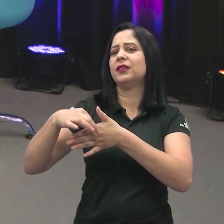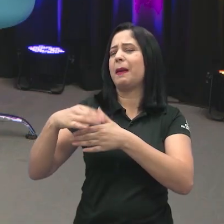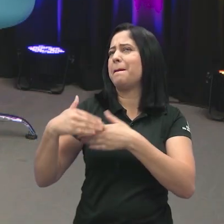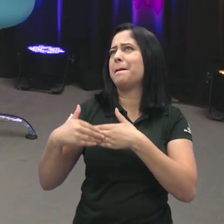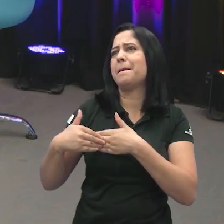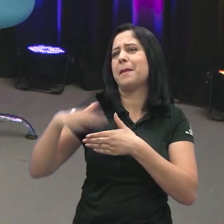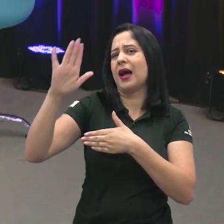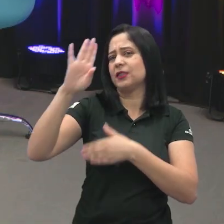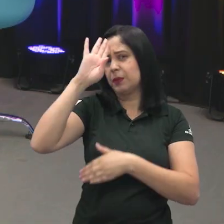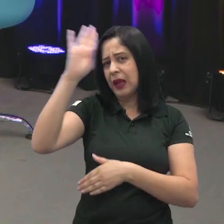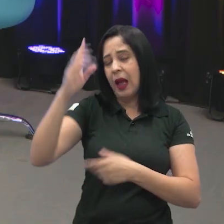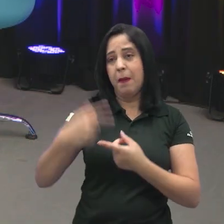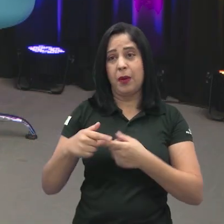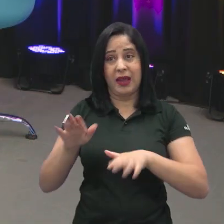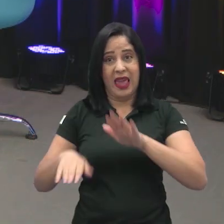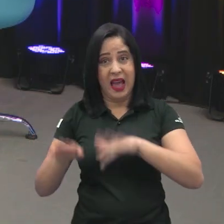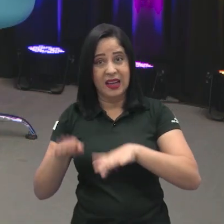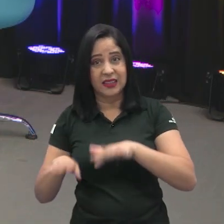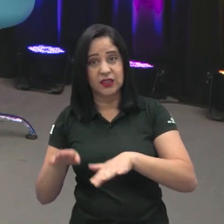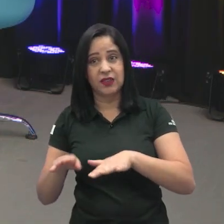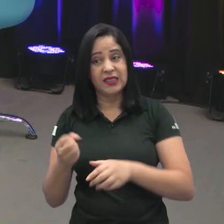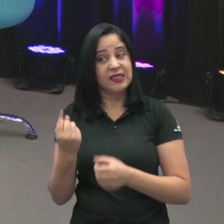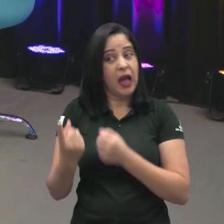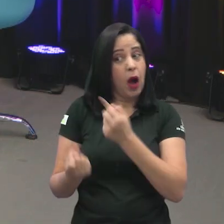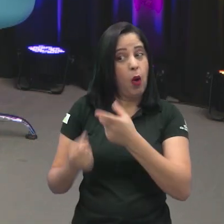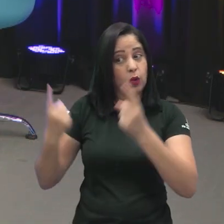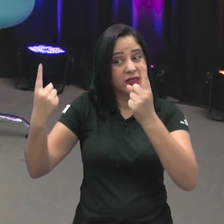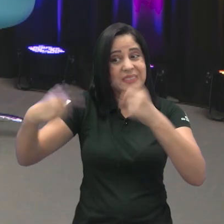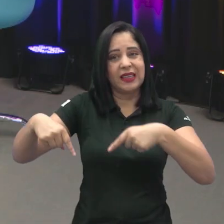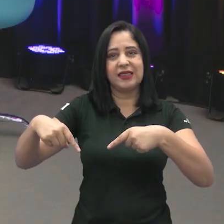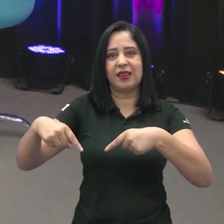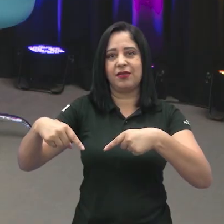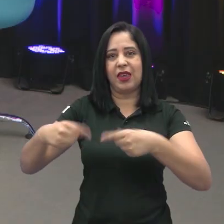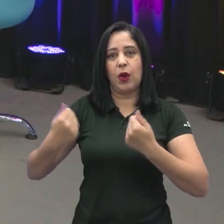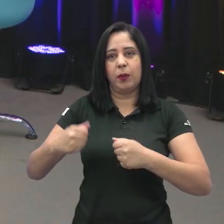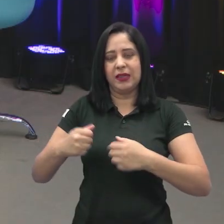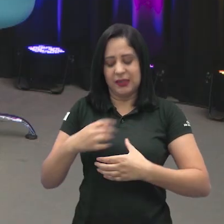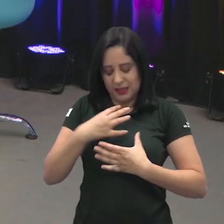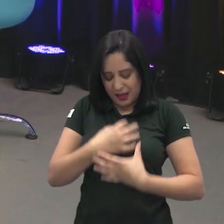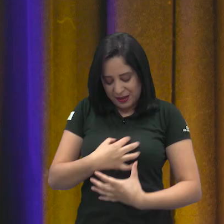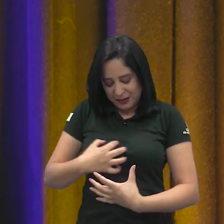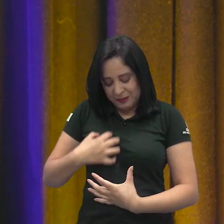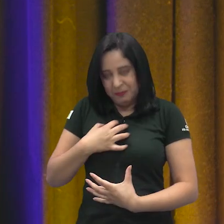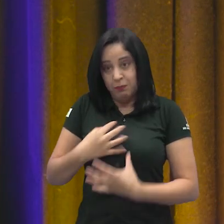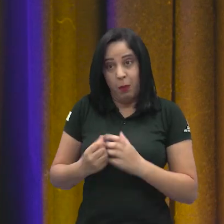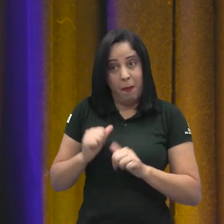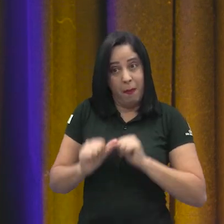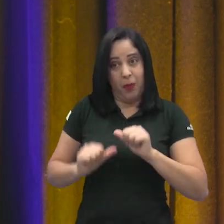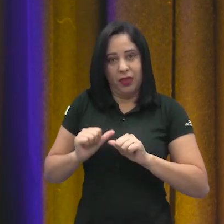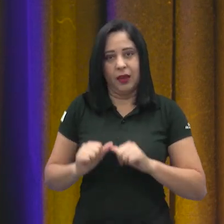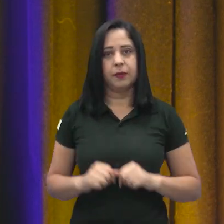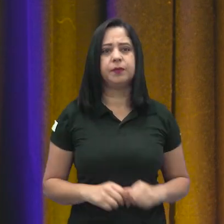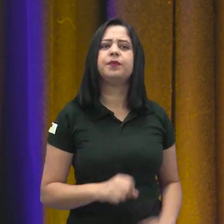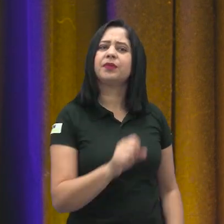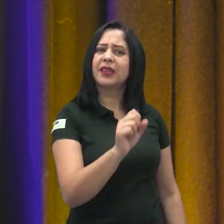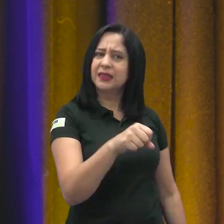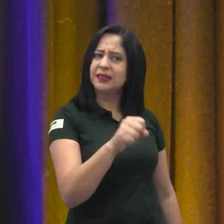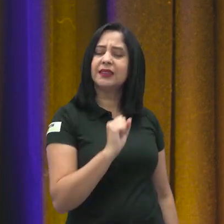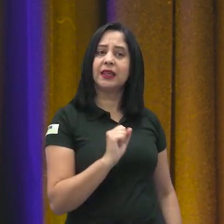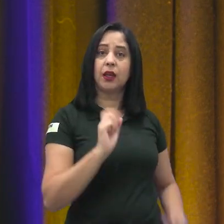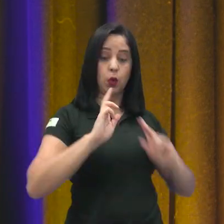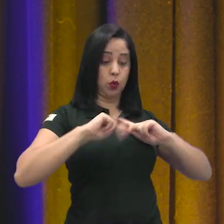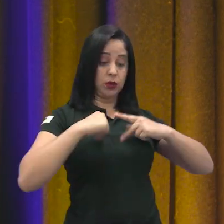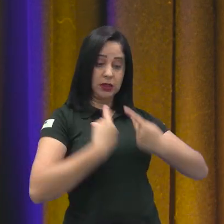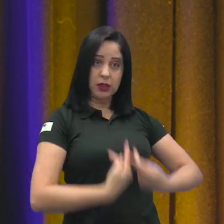gente viver algum enfrentamento, algum desafio, algo a gente tem que mexer aqui dentro da gente. Sempre, né? Nós somos seres